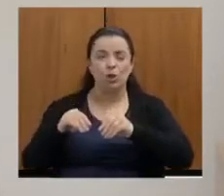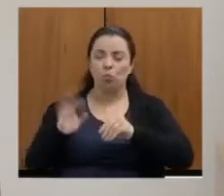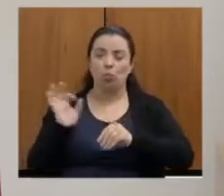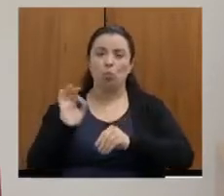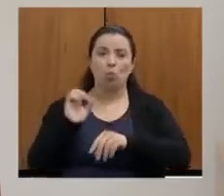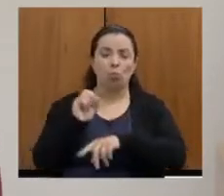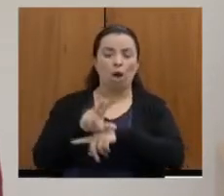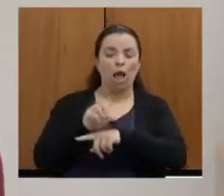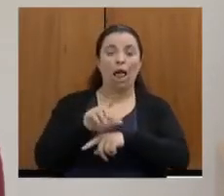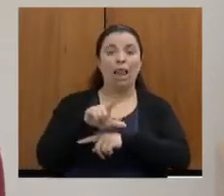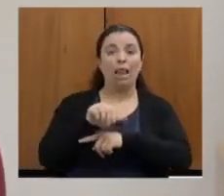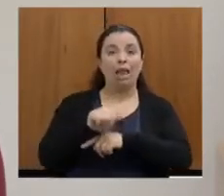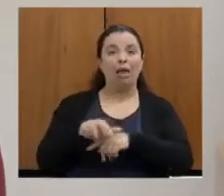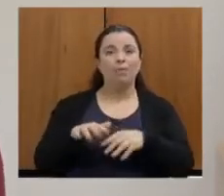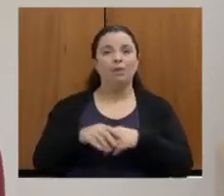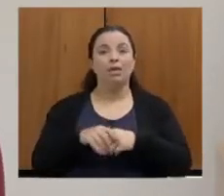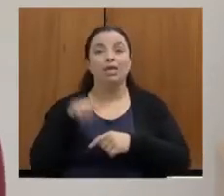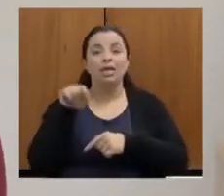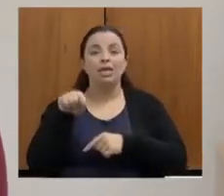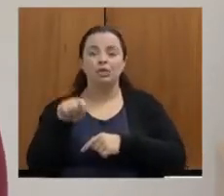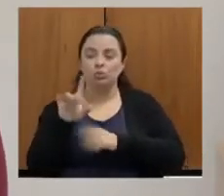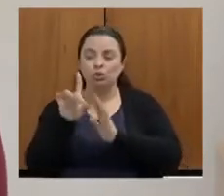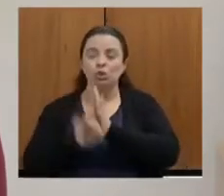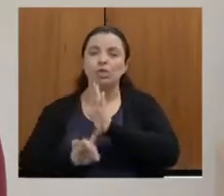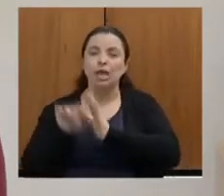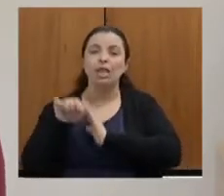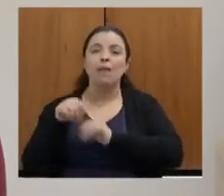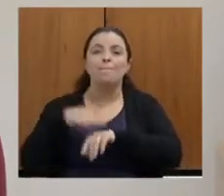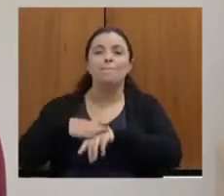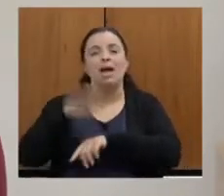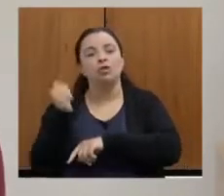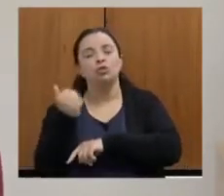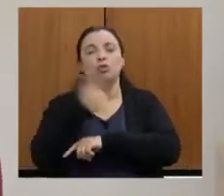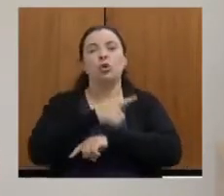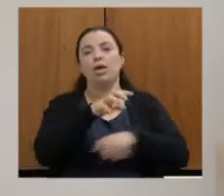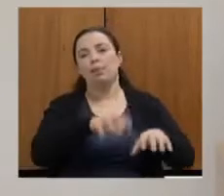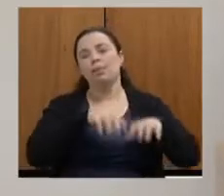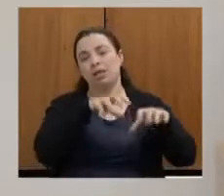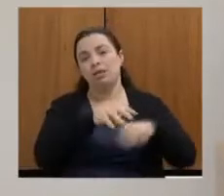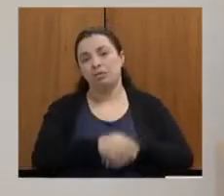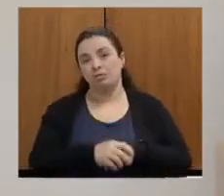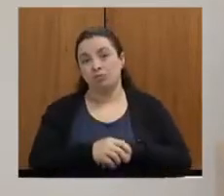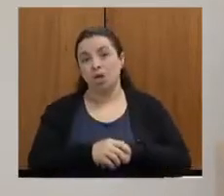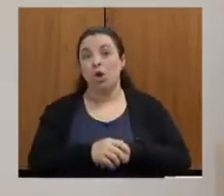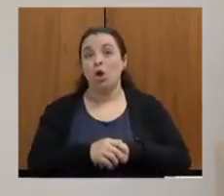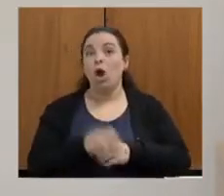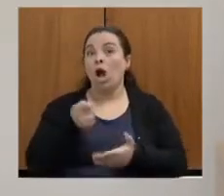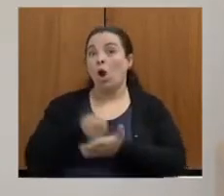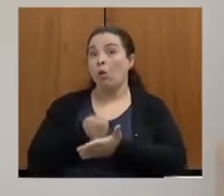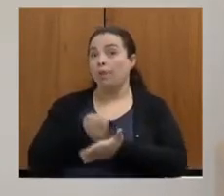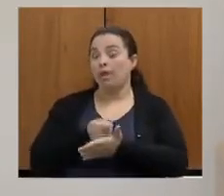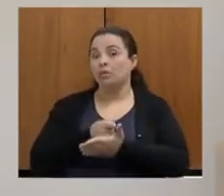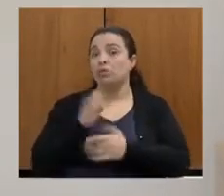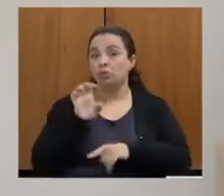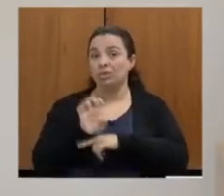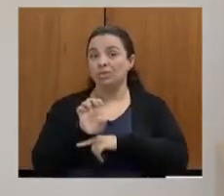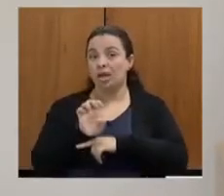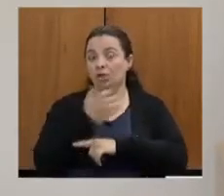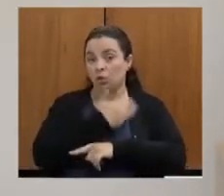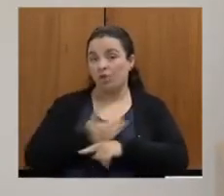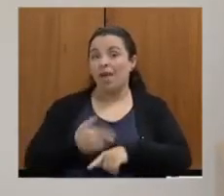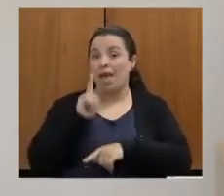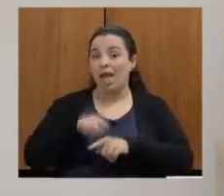valem mais do que qualquer mineração e que o dever do Estado e dos seus governantes é proteger o